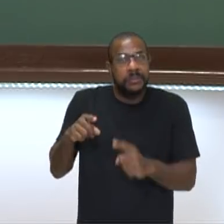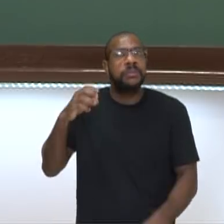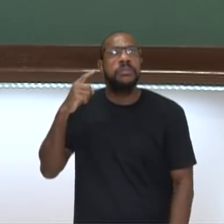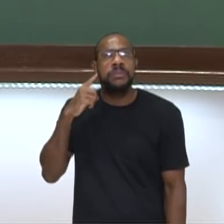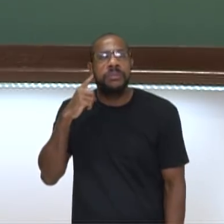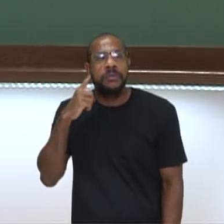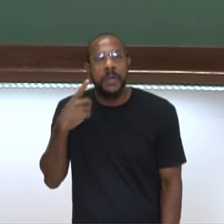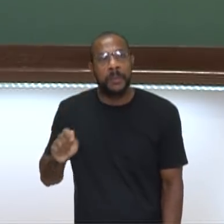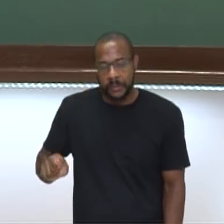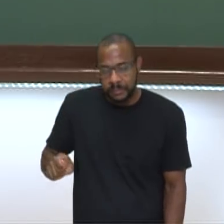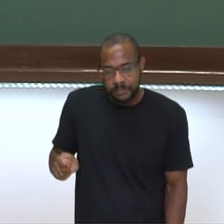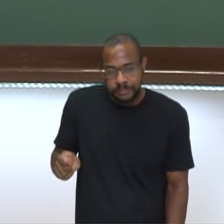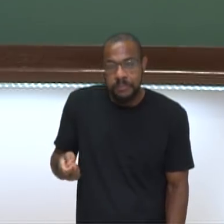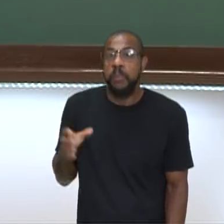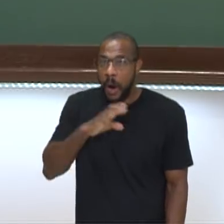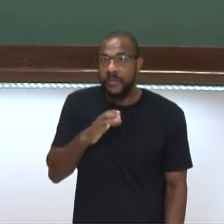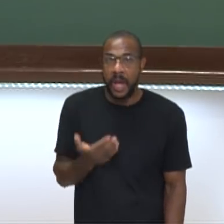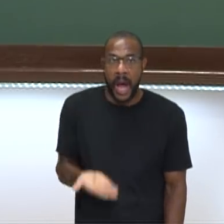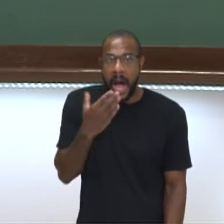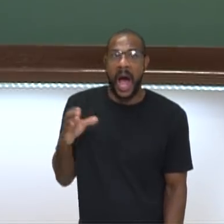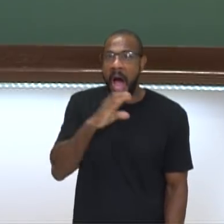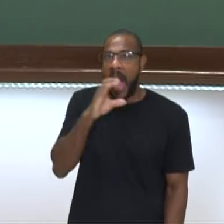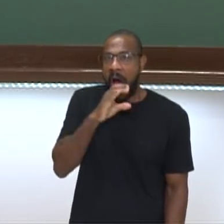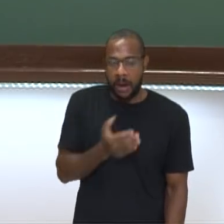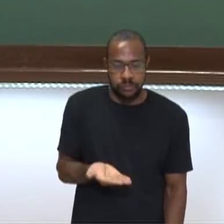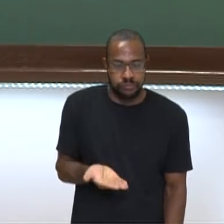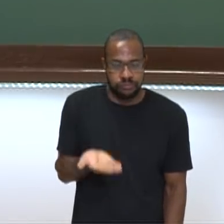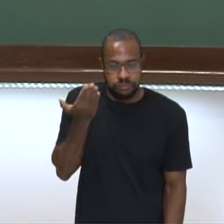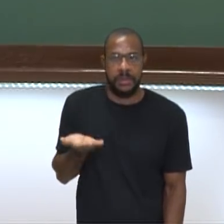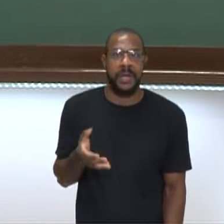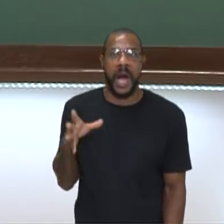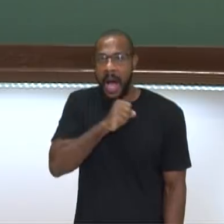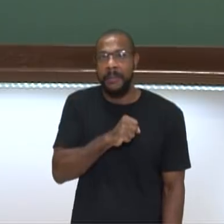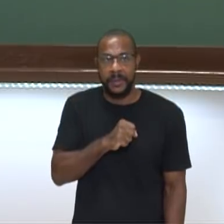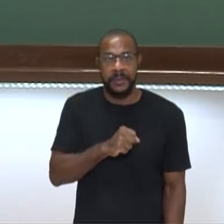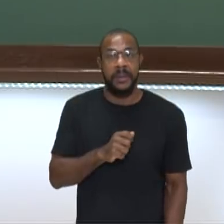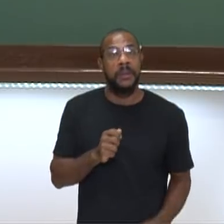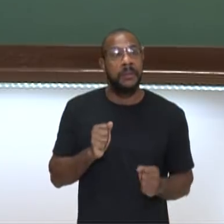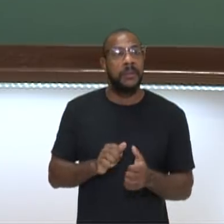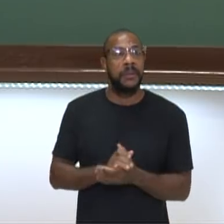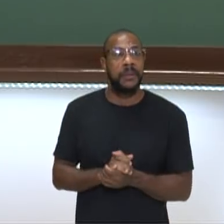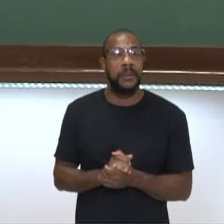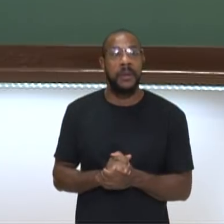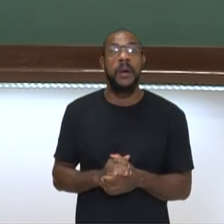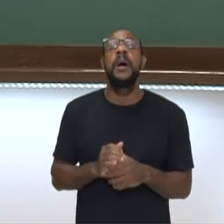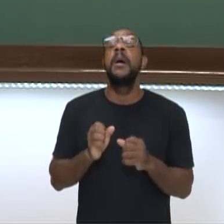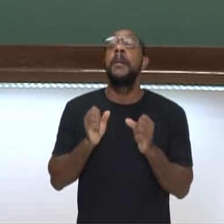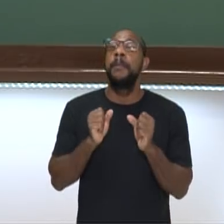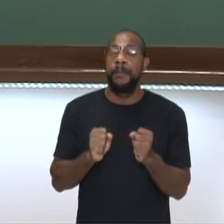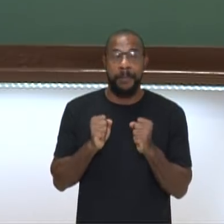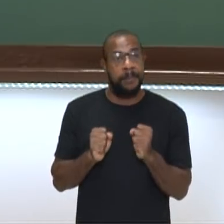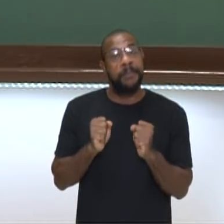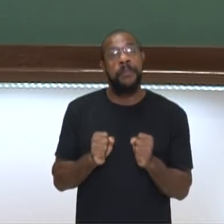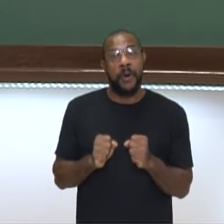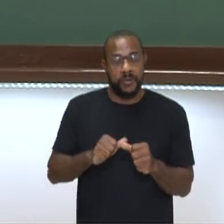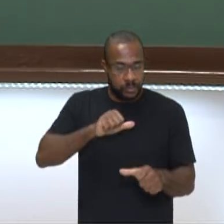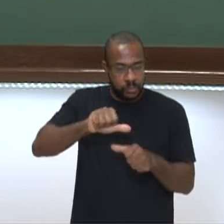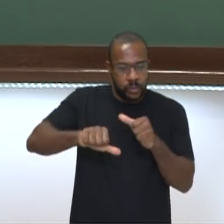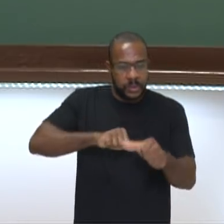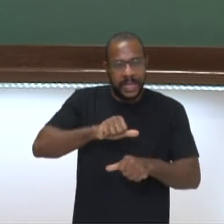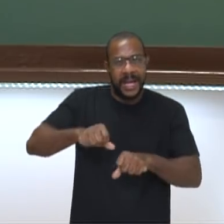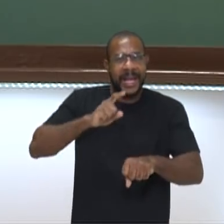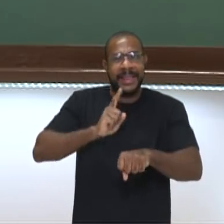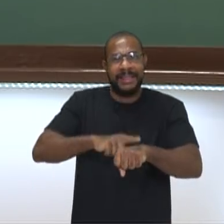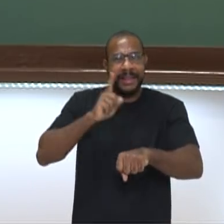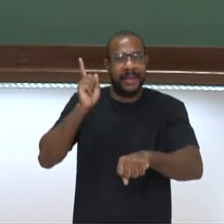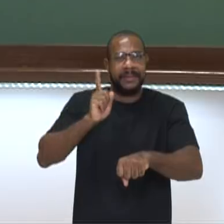até aumentar a sua velocidade. Opa, então peraí, eu posso ter alterações de tempo